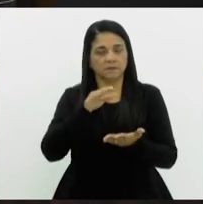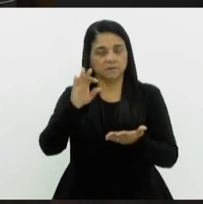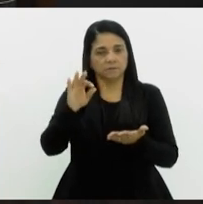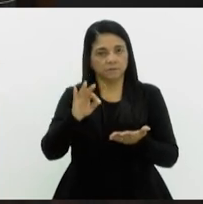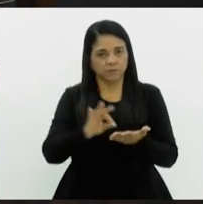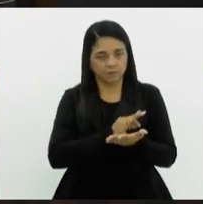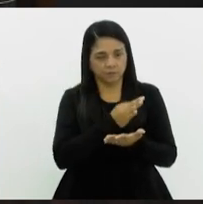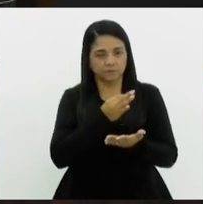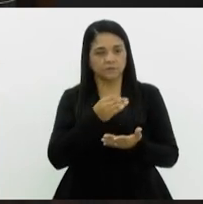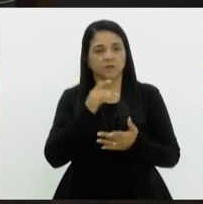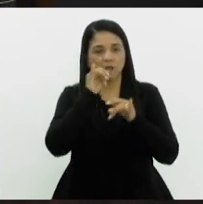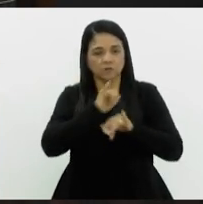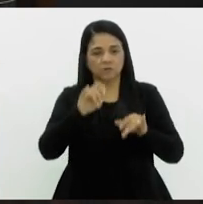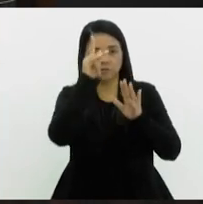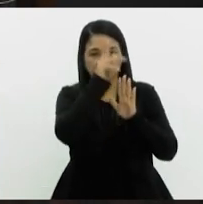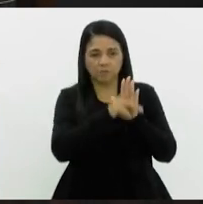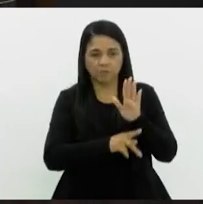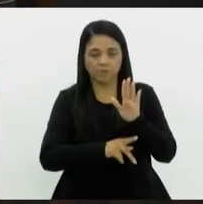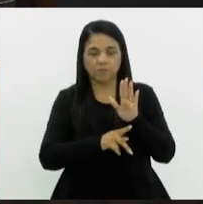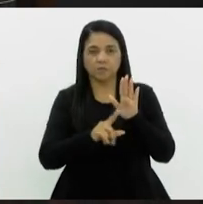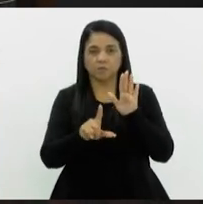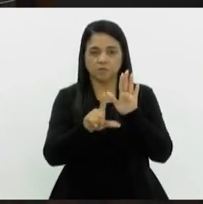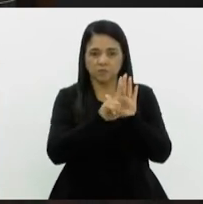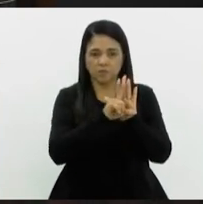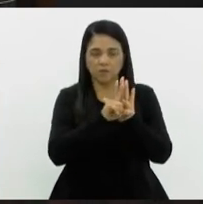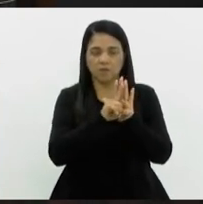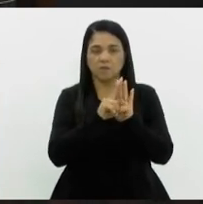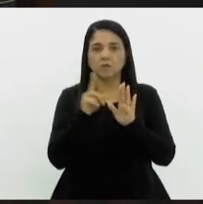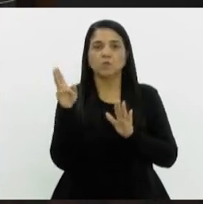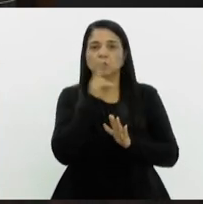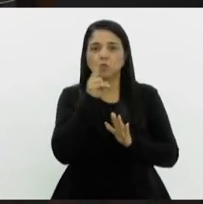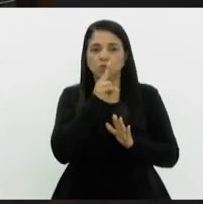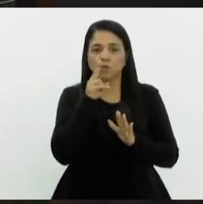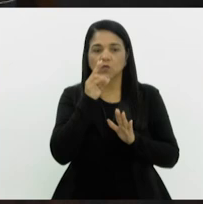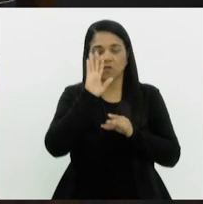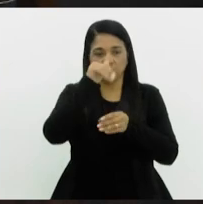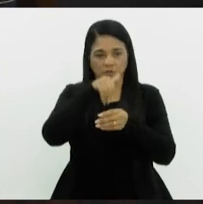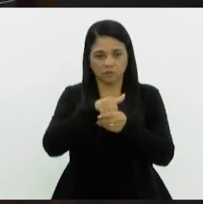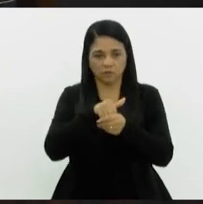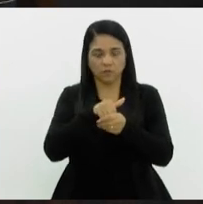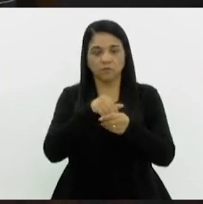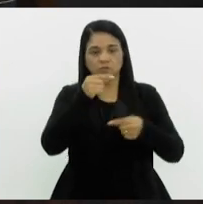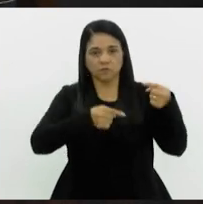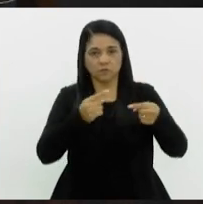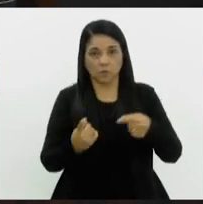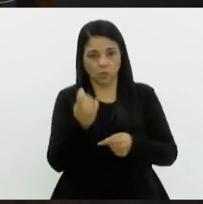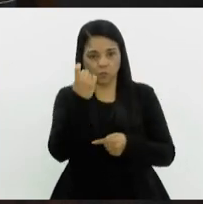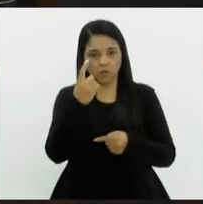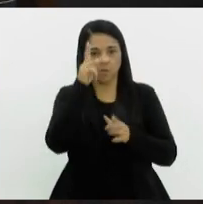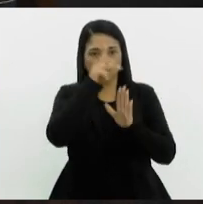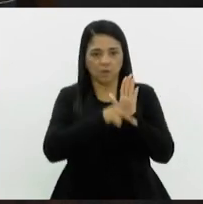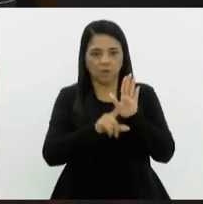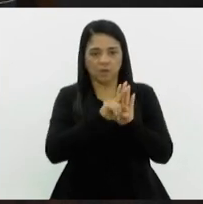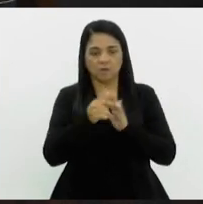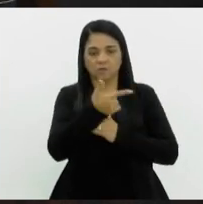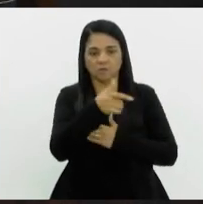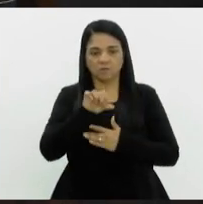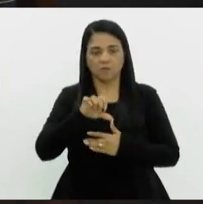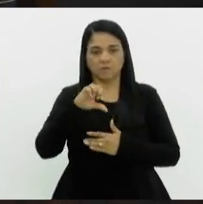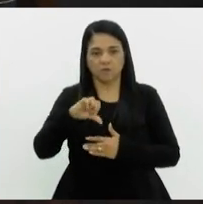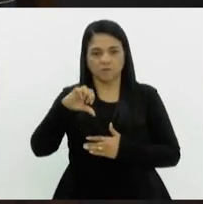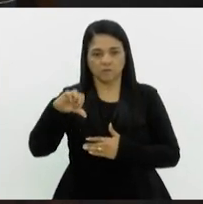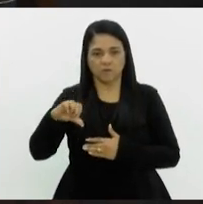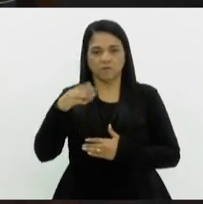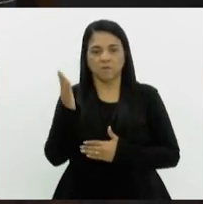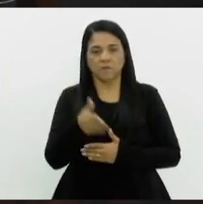promulgação. Anuncio, em regime de urgência, em votação, em discussão única, projeto de lei número 2999